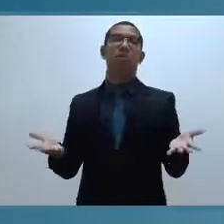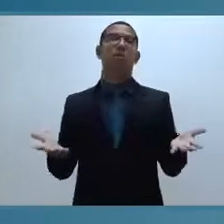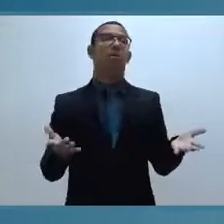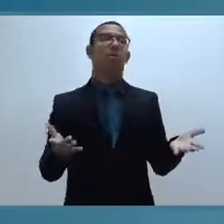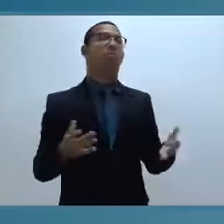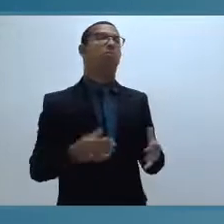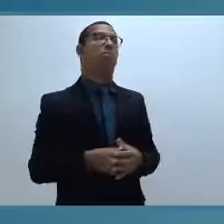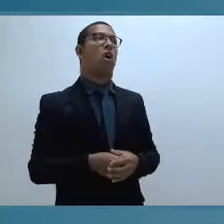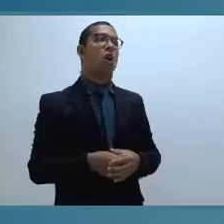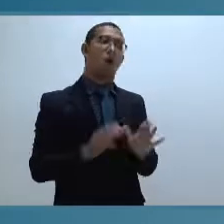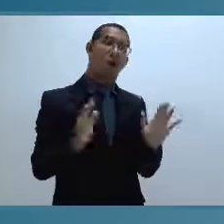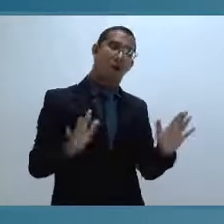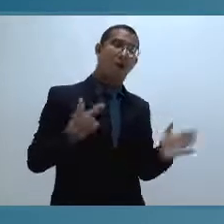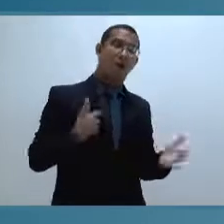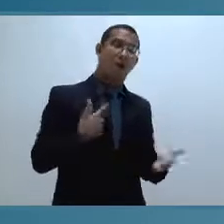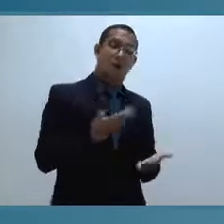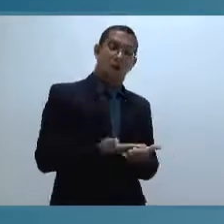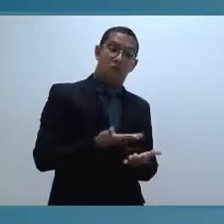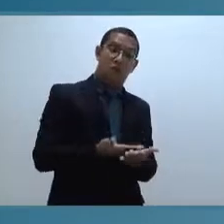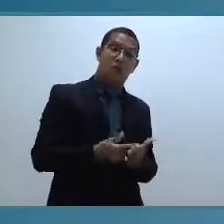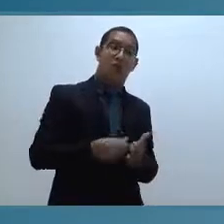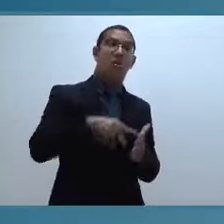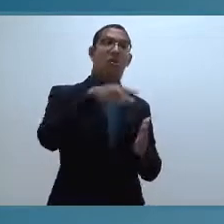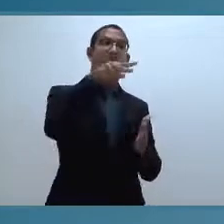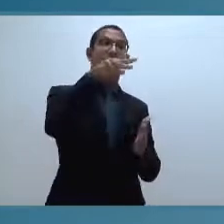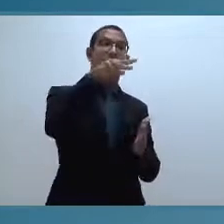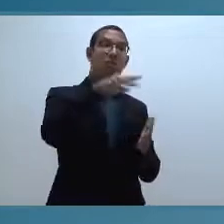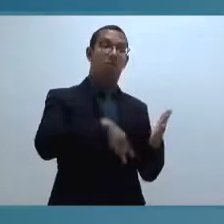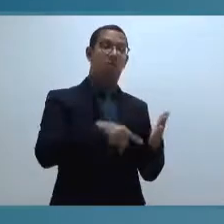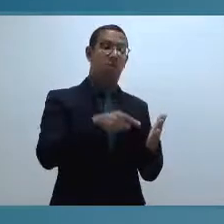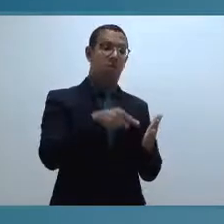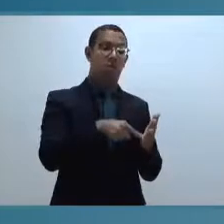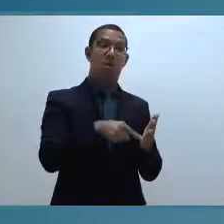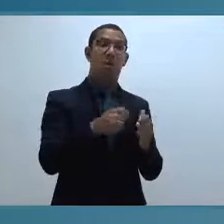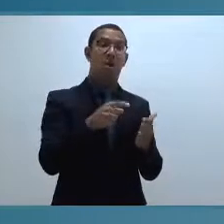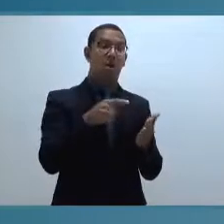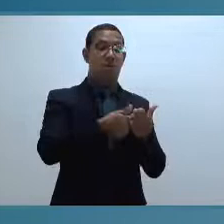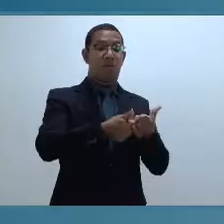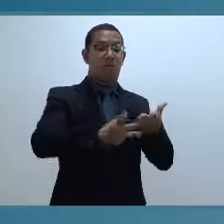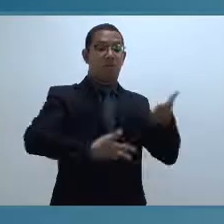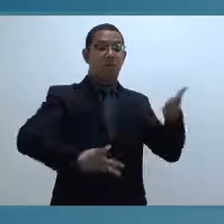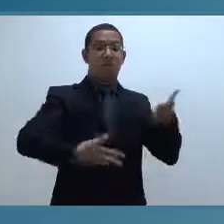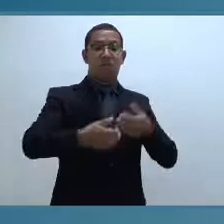Eu me baseei, excelência, lá de 2017, né?